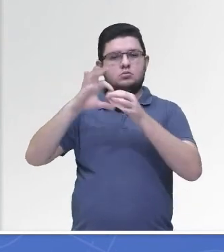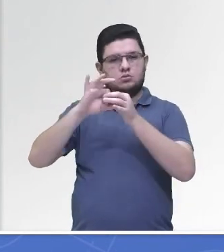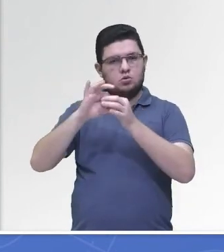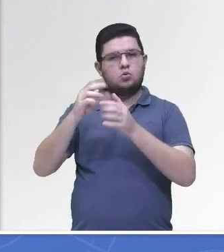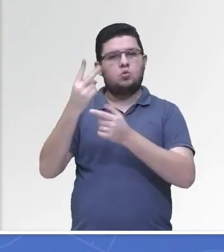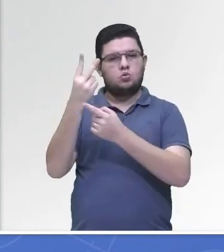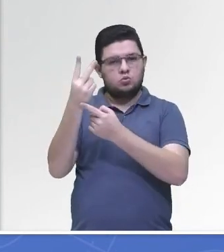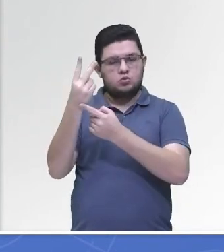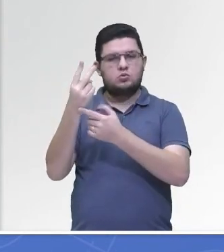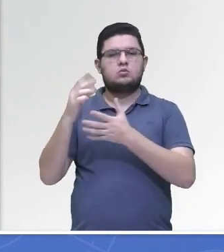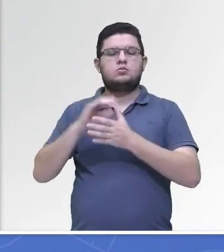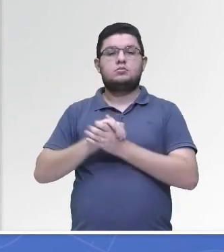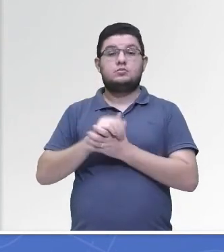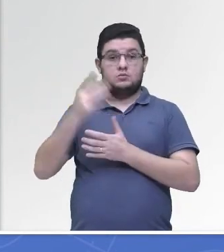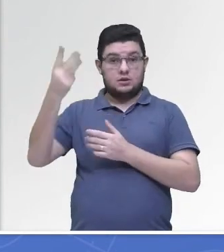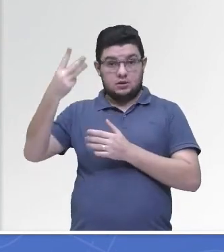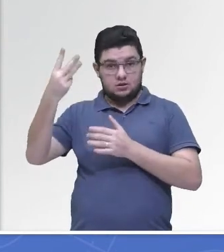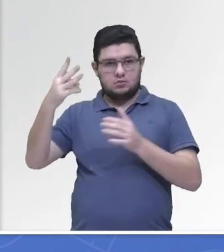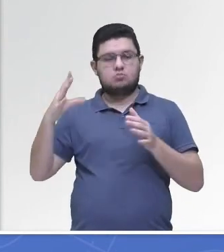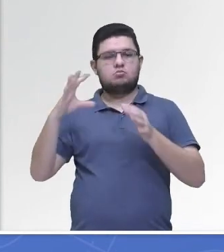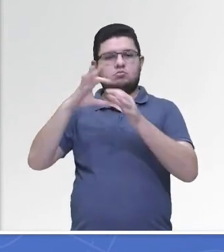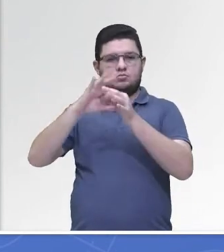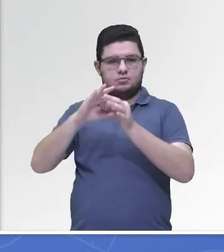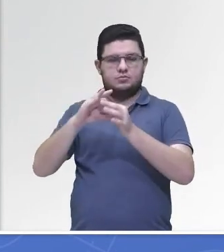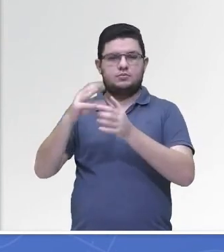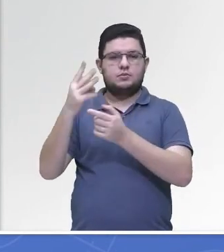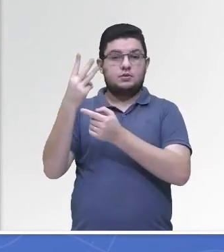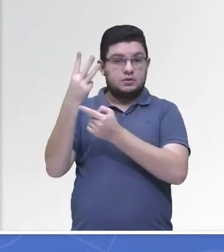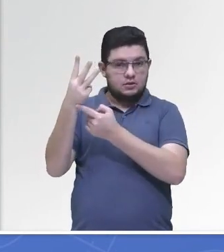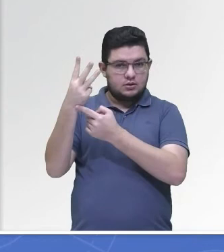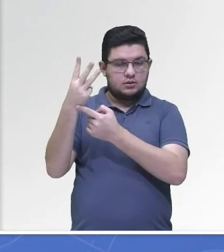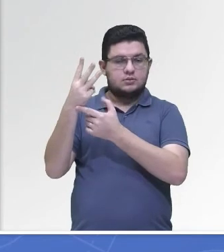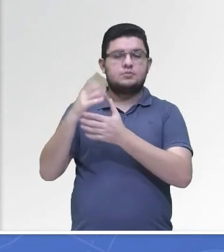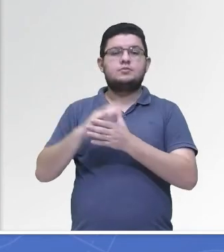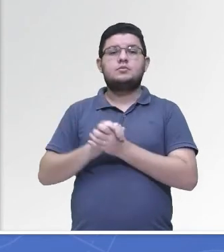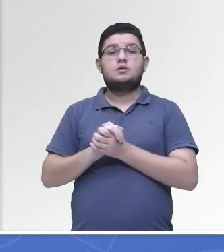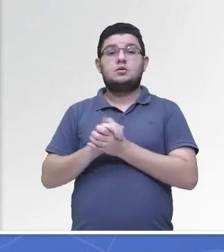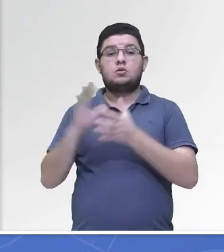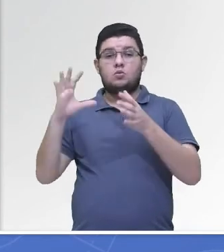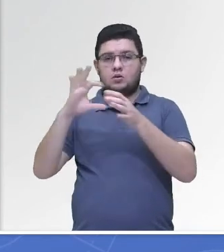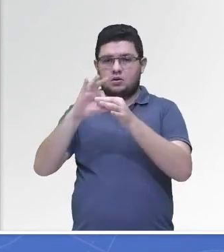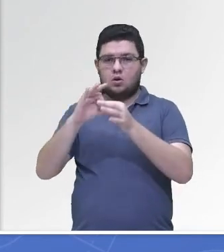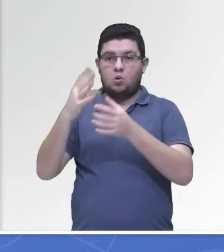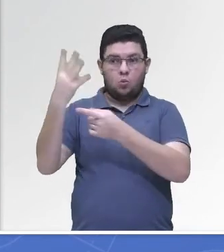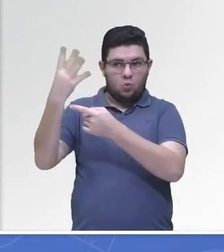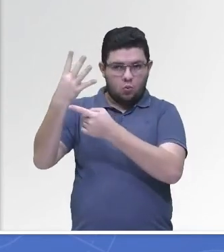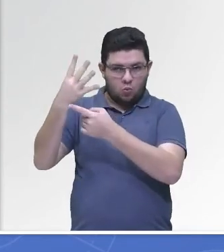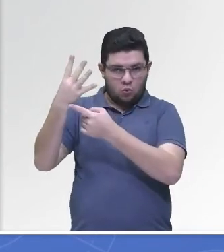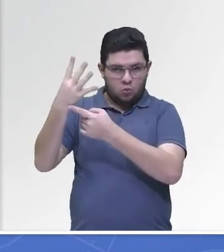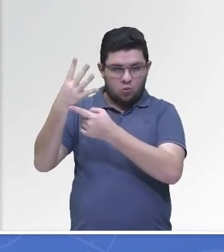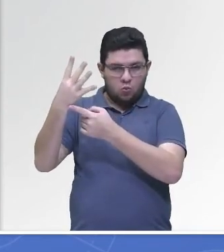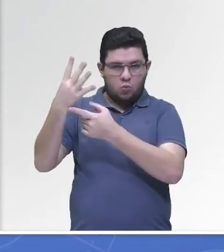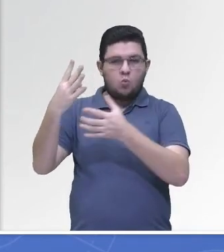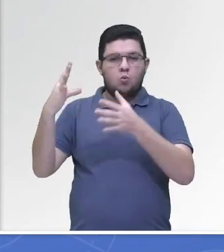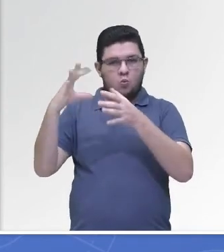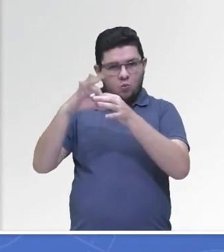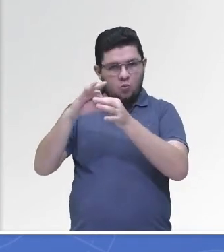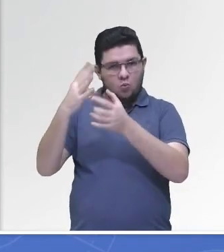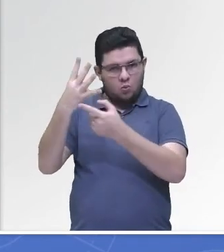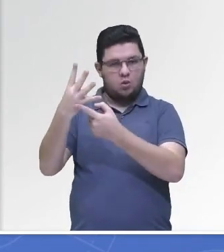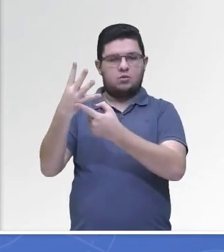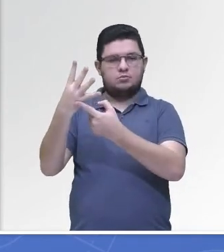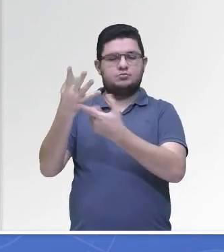de carbonos. Terciário é aquele que está ligado a 3 átomos de carbonos e quaternário é aquele que está ligado a 4 átomos de